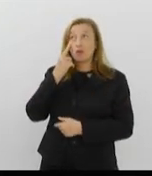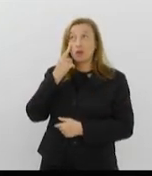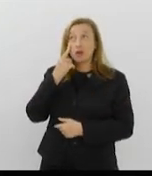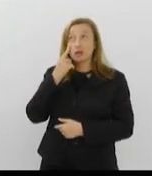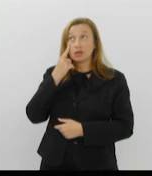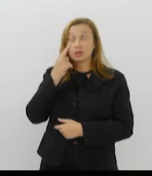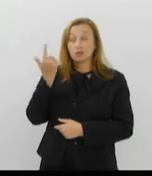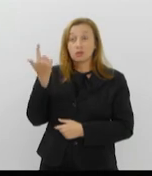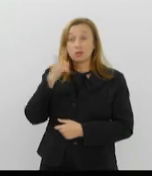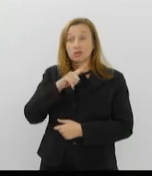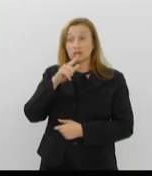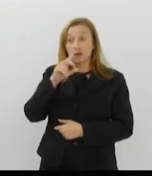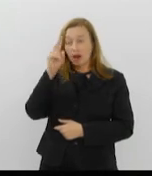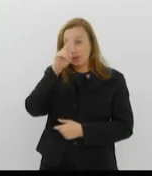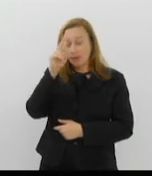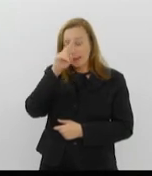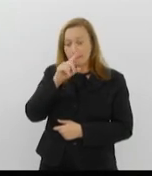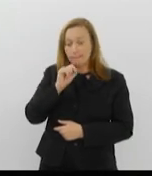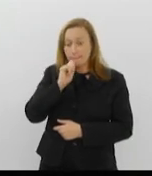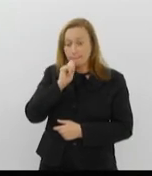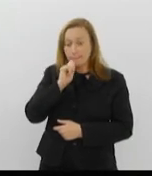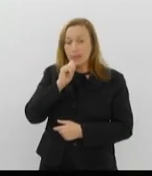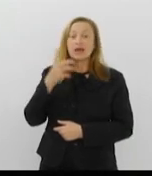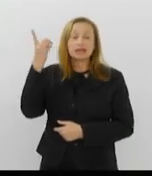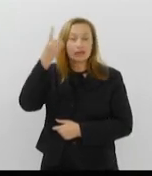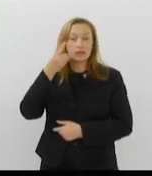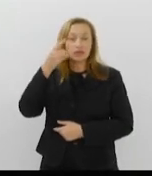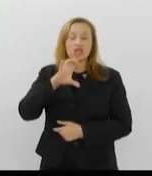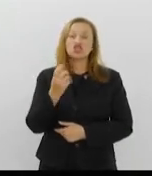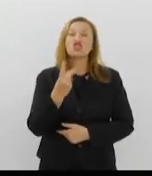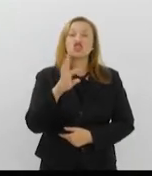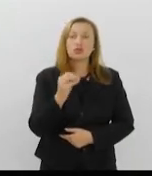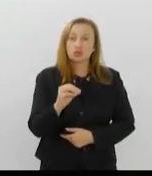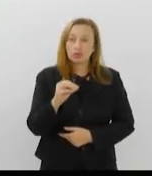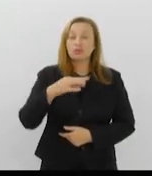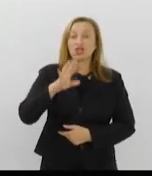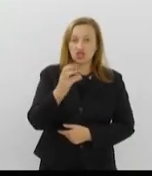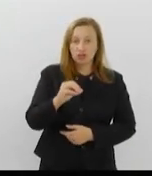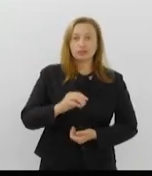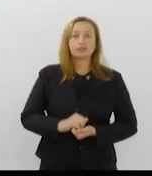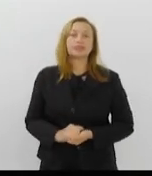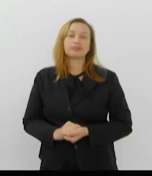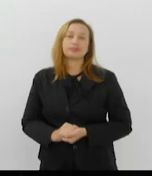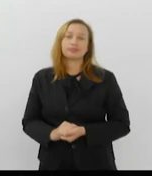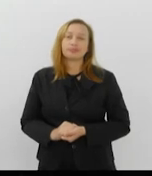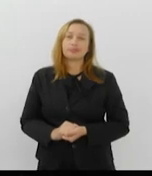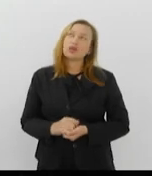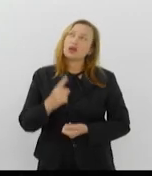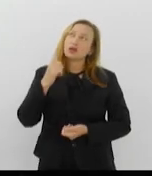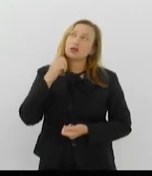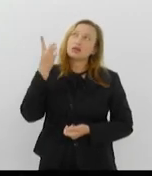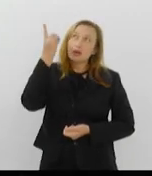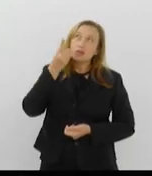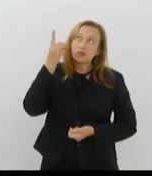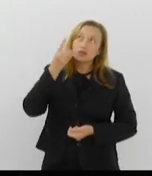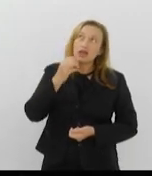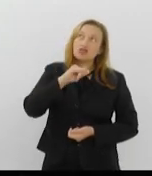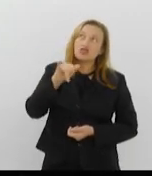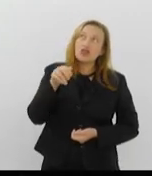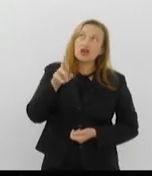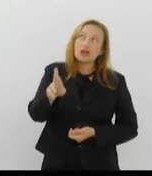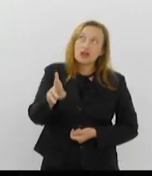lembrar Deputado Chico Chico Machado Deputado Jaí